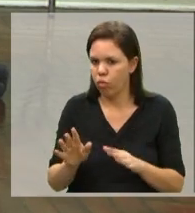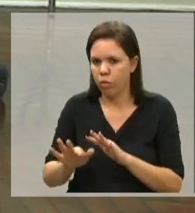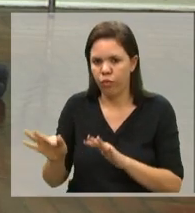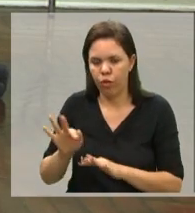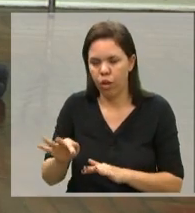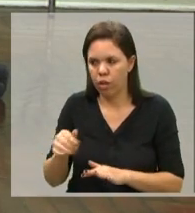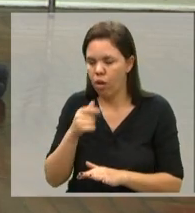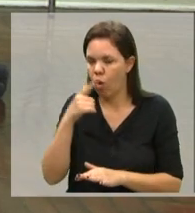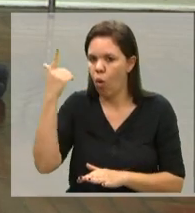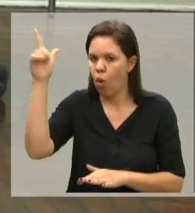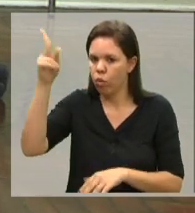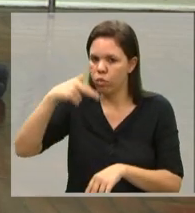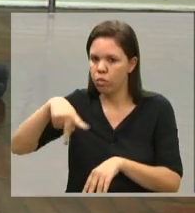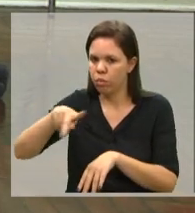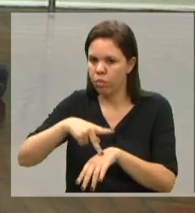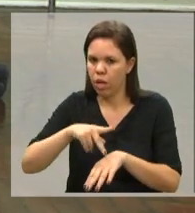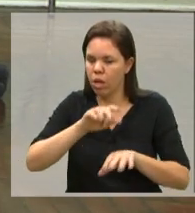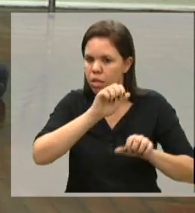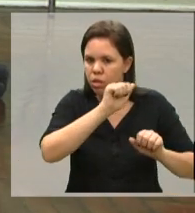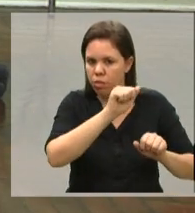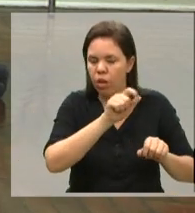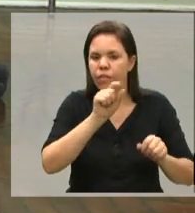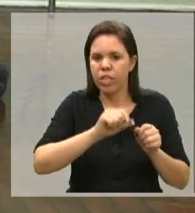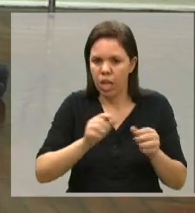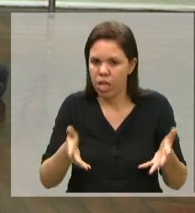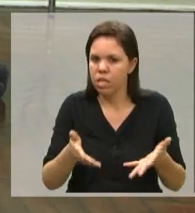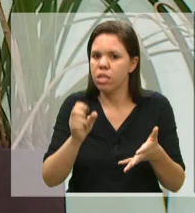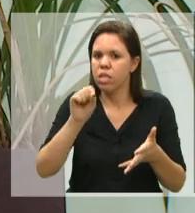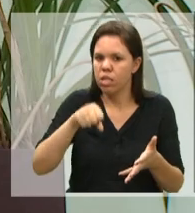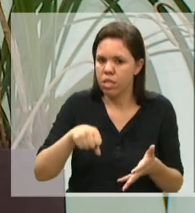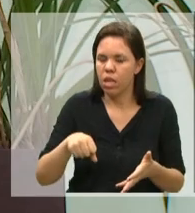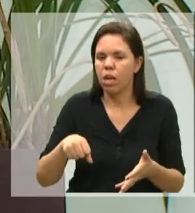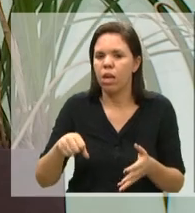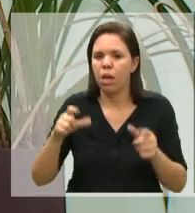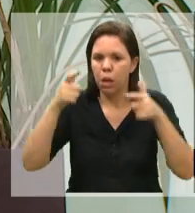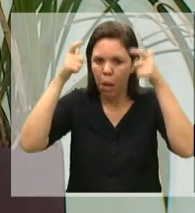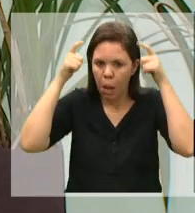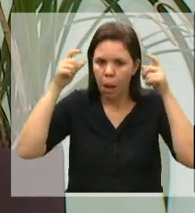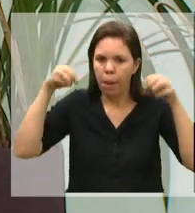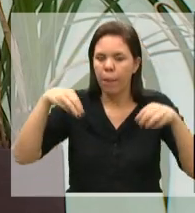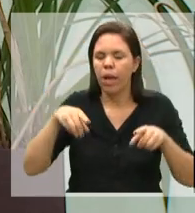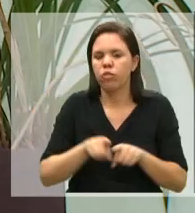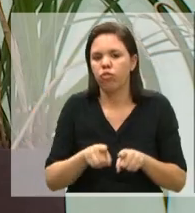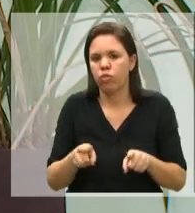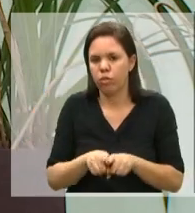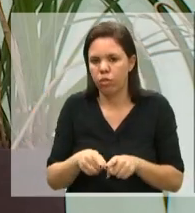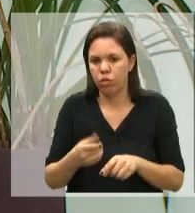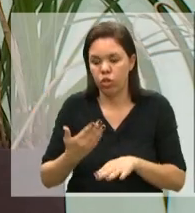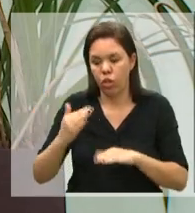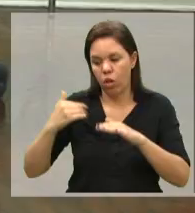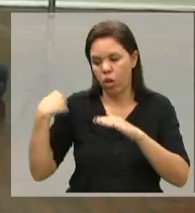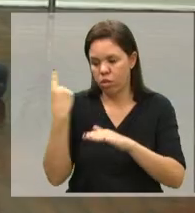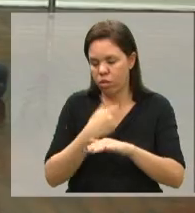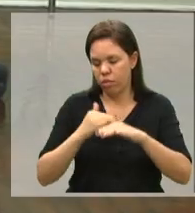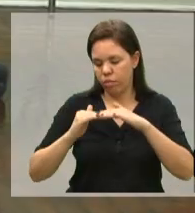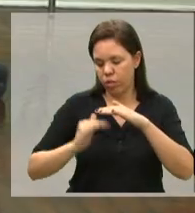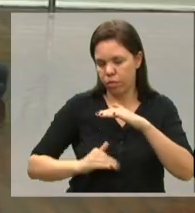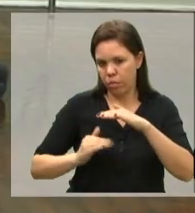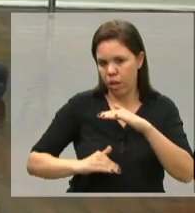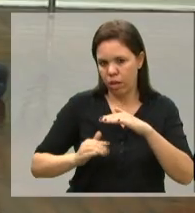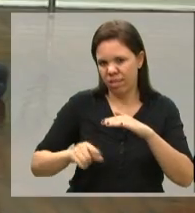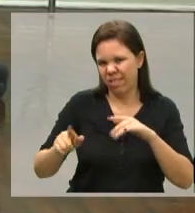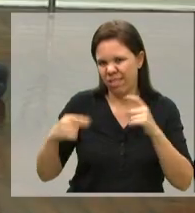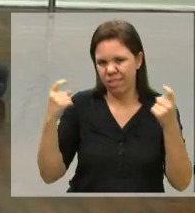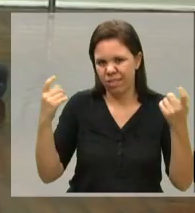contrário dos países espanhóis que fizeram isso, Colômbia, México. A gente está, inclusive, atrás desses países e somos uma